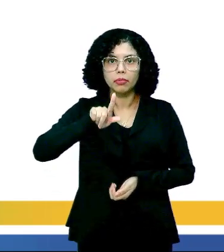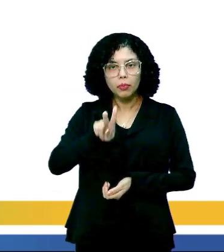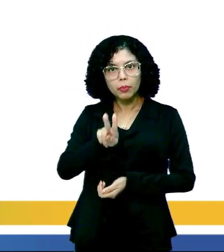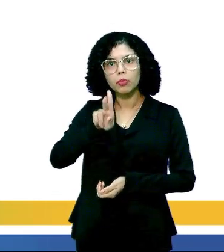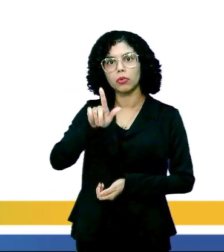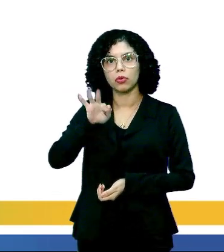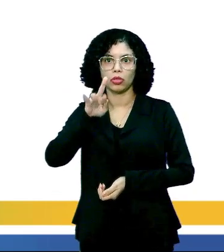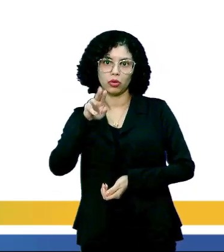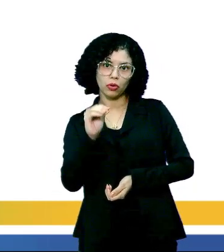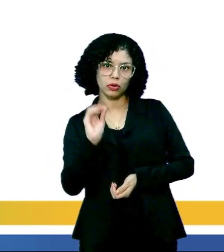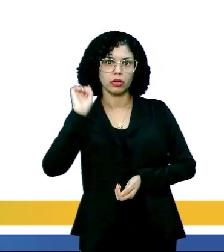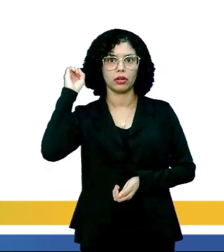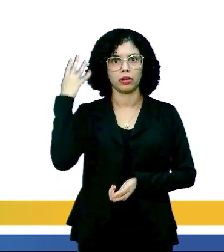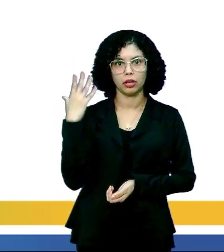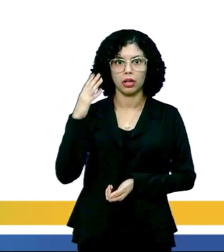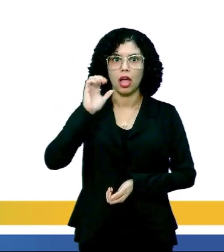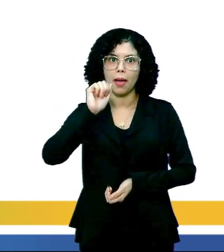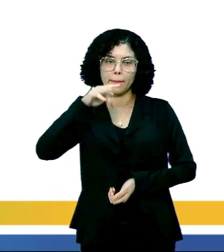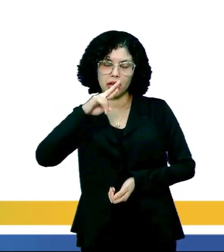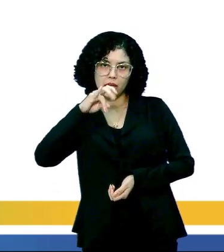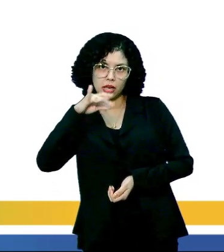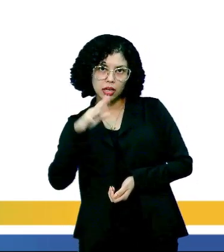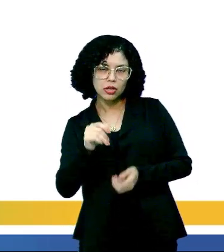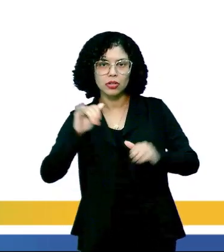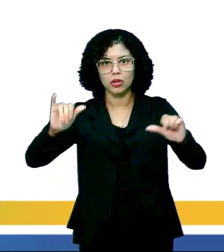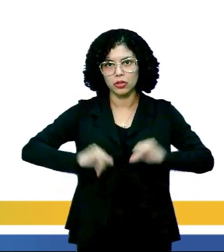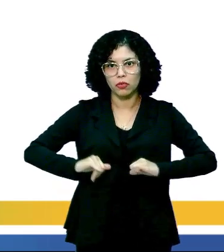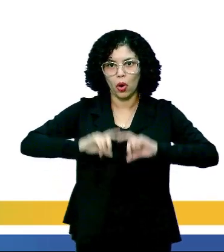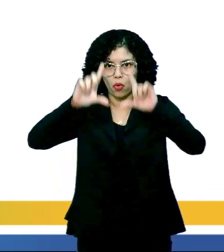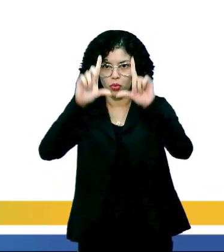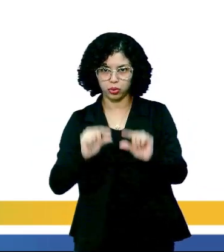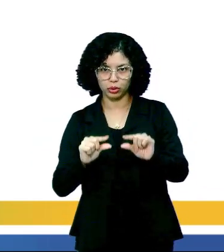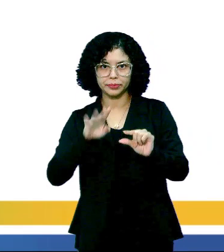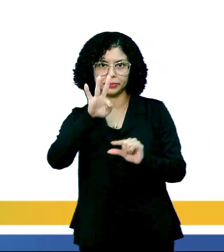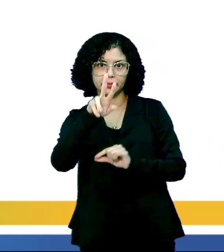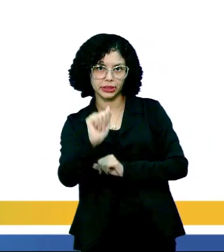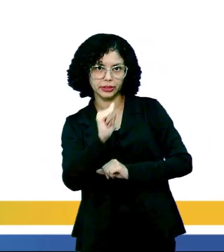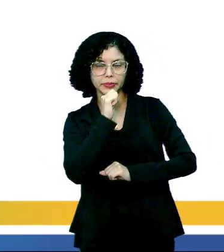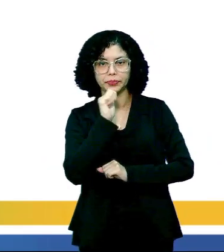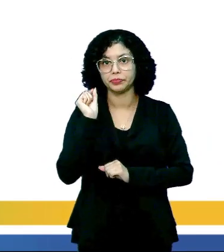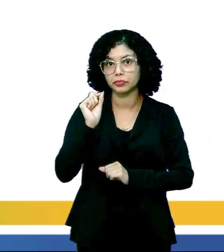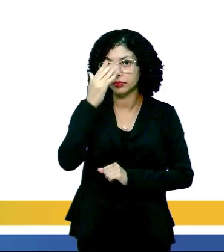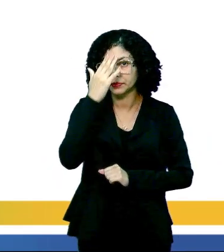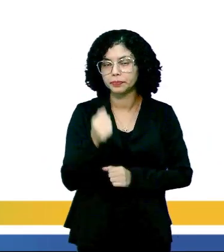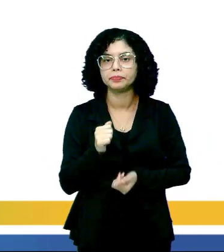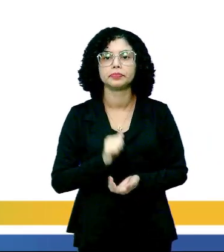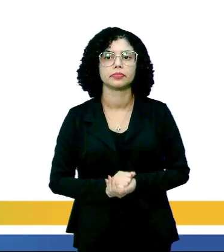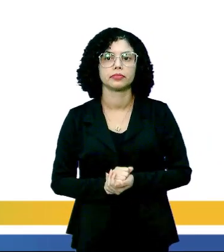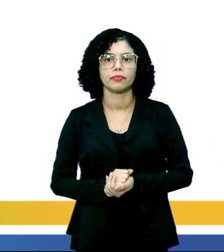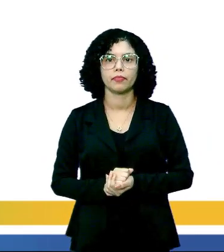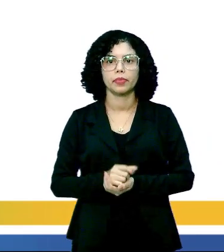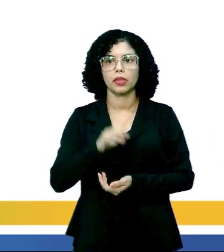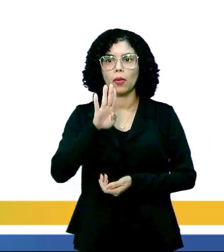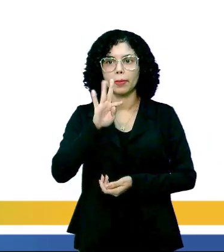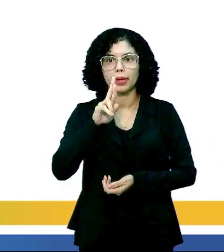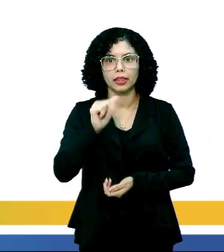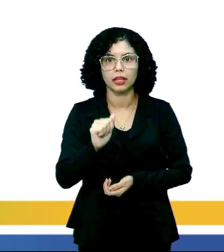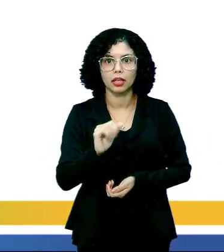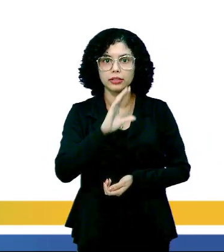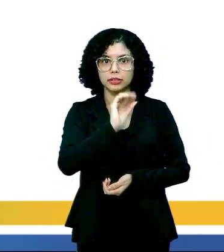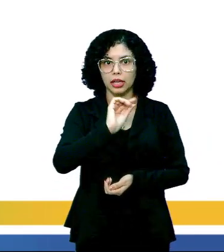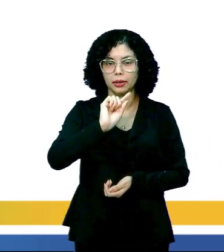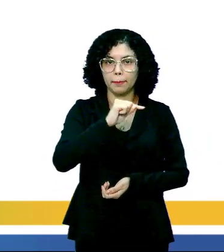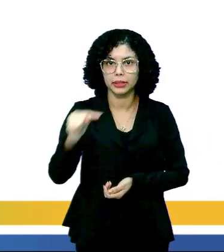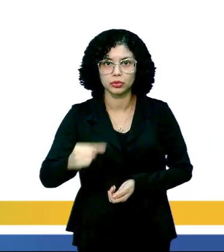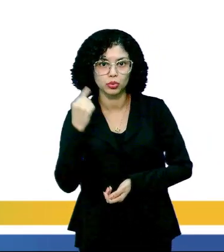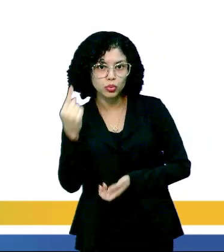foi proveniente do ameriço e o ameriço sofreu um decaimento beta. Então o que eu sei? Eu sei que um decaimento beta ele é 0 e